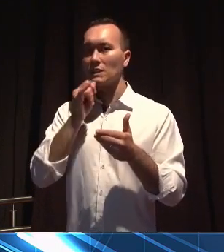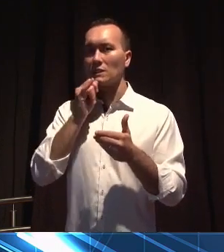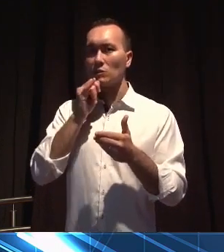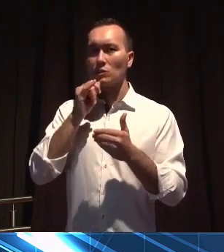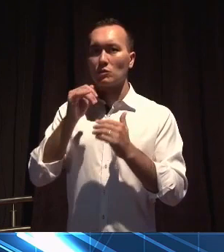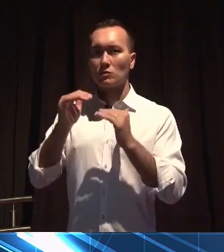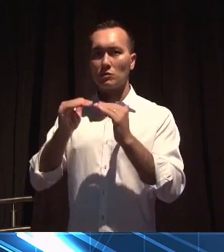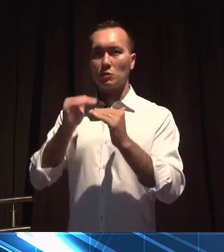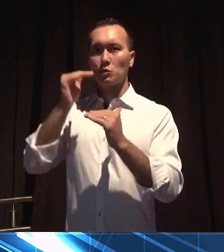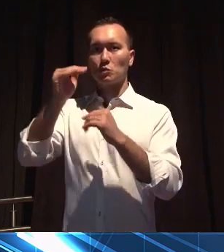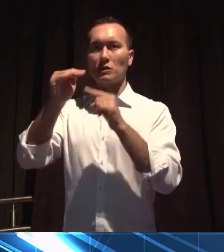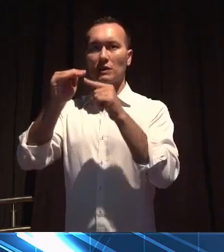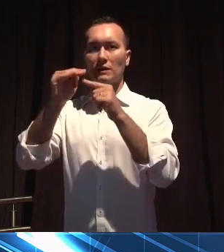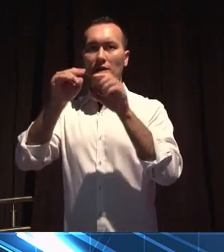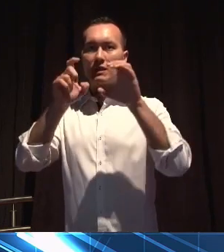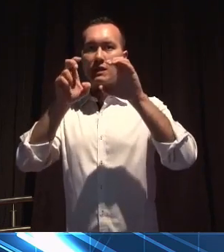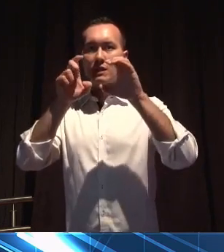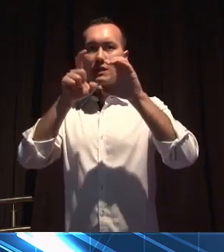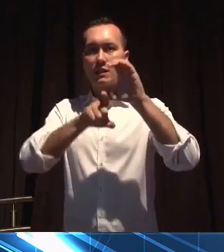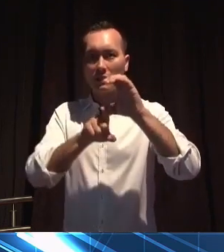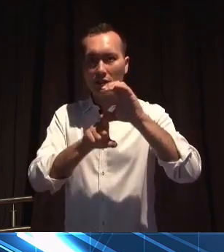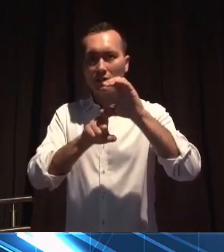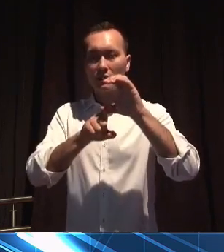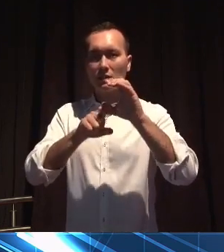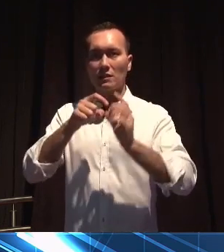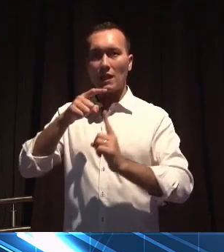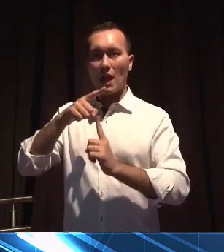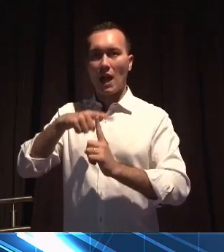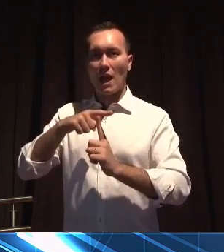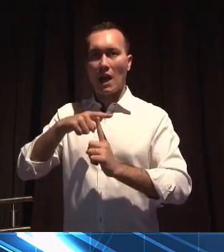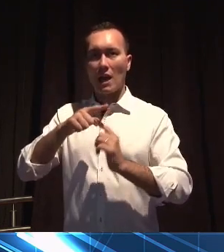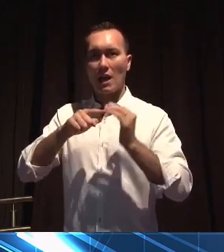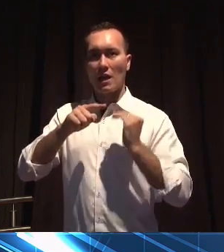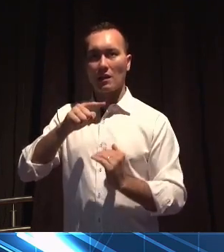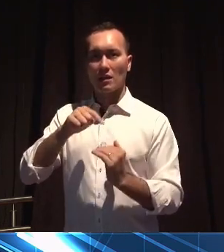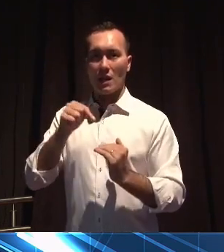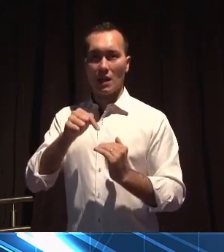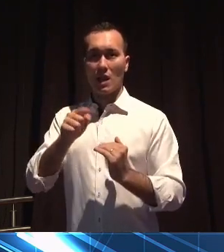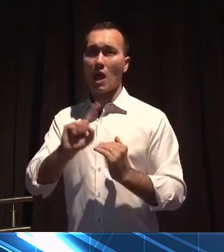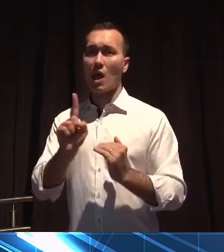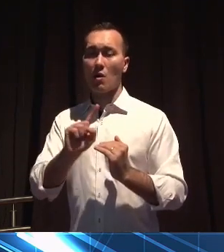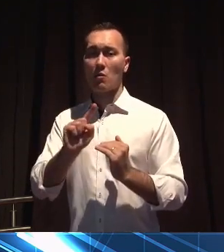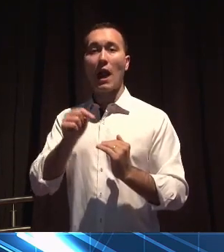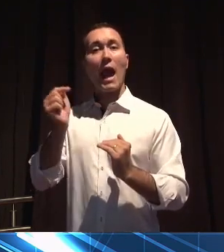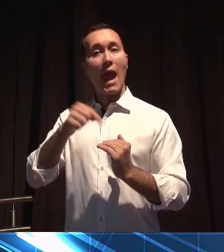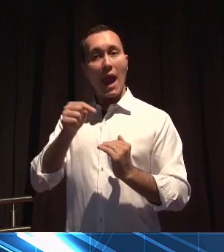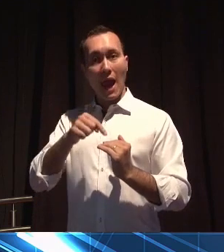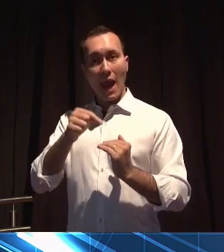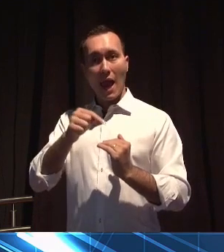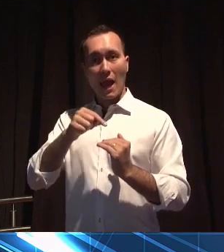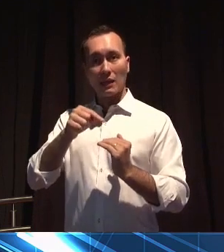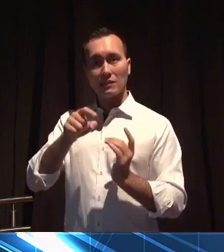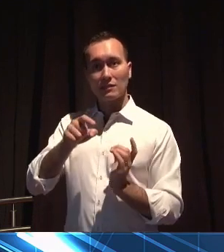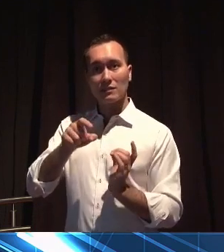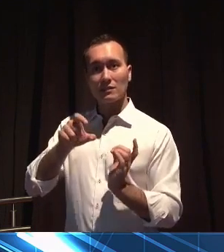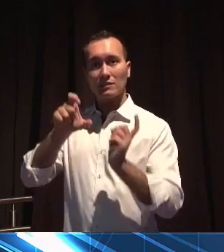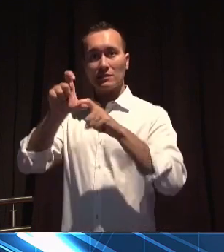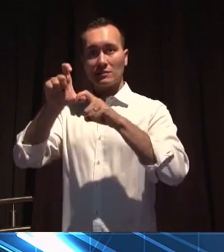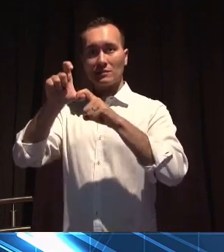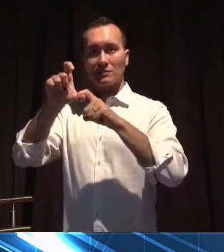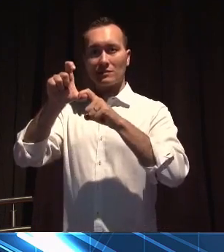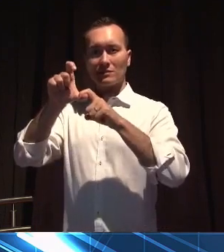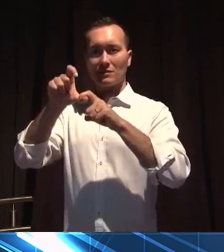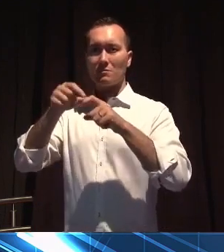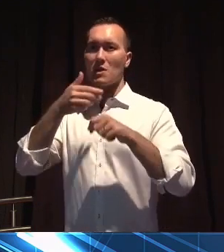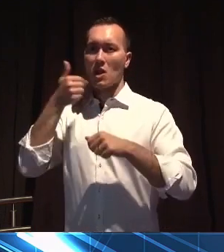depender de Abstrações Então o que a gente pode fazer é inverter a coisa aqui e aí colocar uma abstração na camada de negócio que